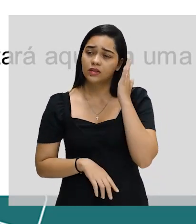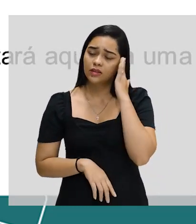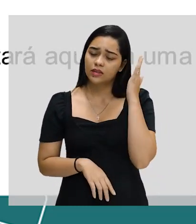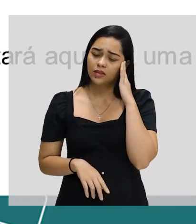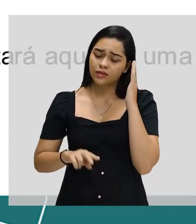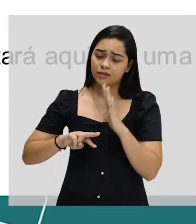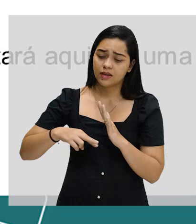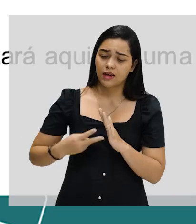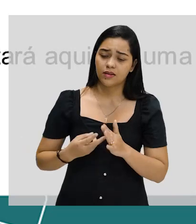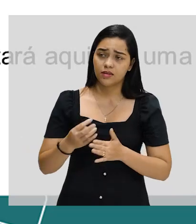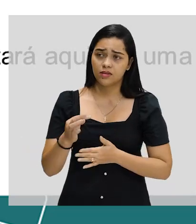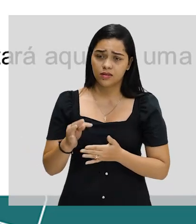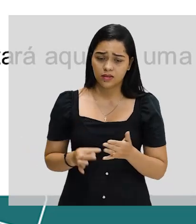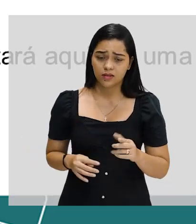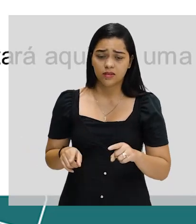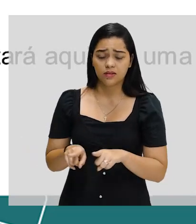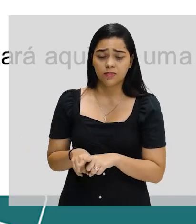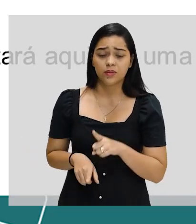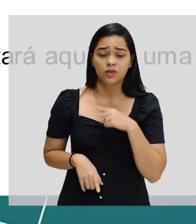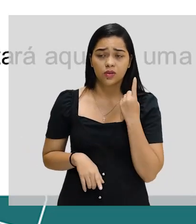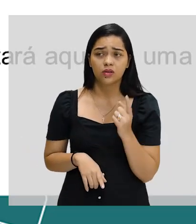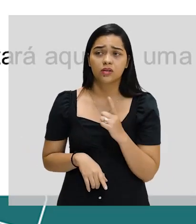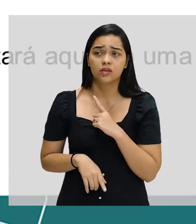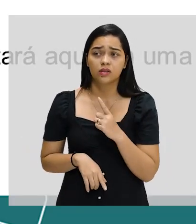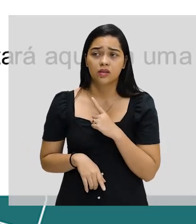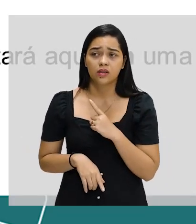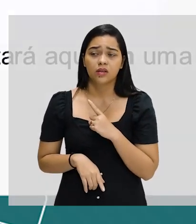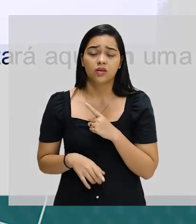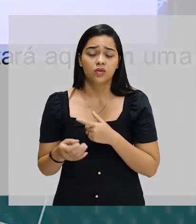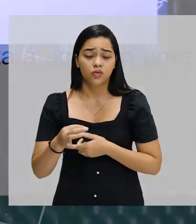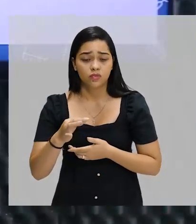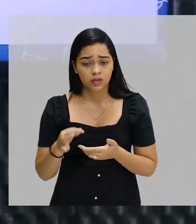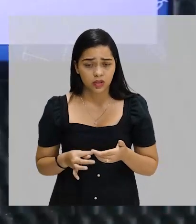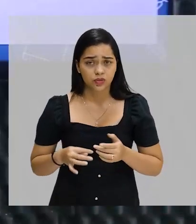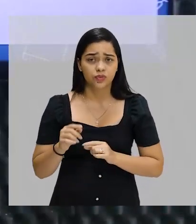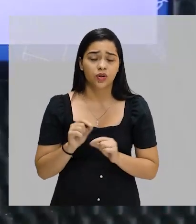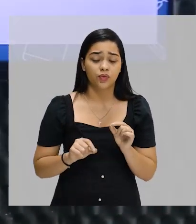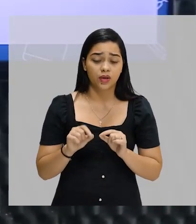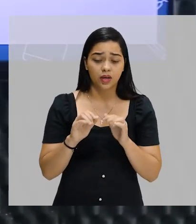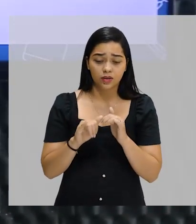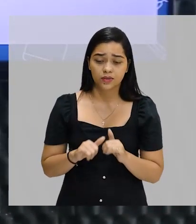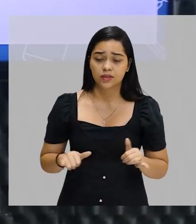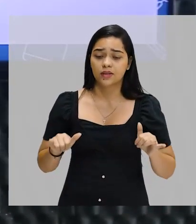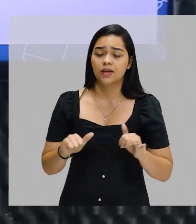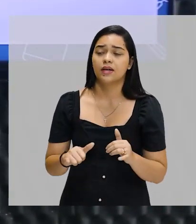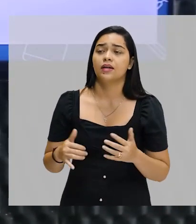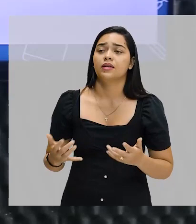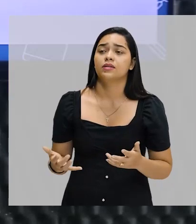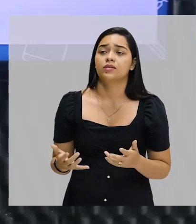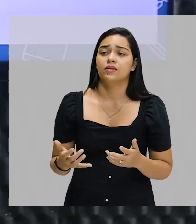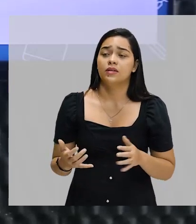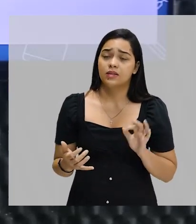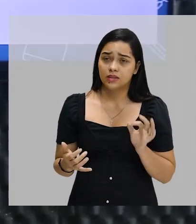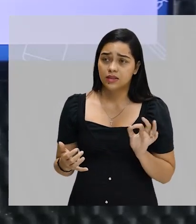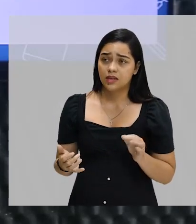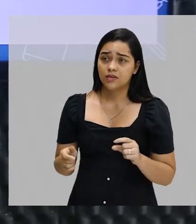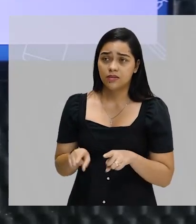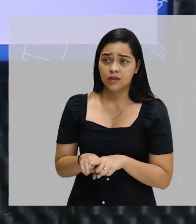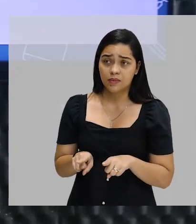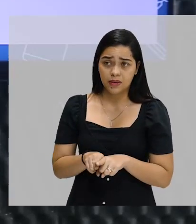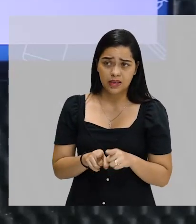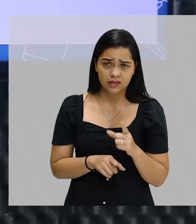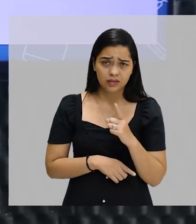de um texto, quando nós conceituamos um texto, que é um enunciado, né? É